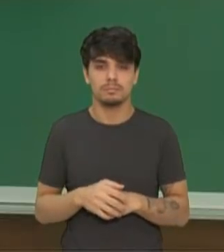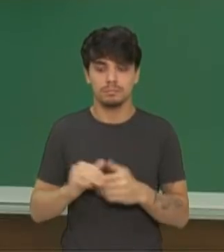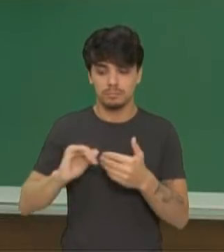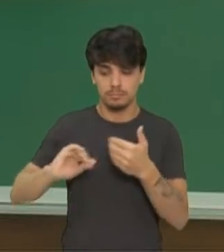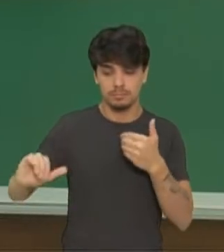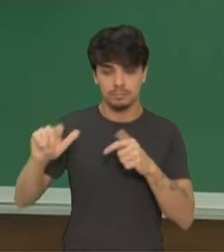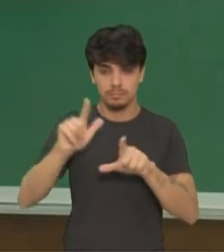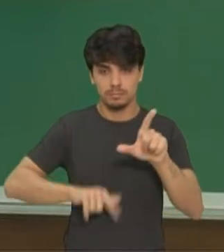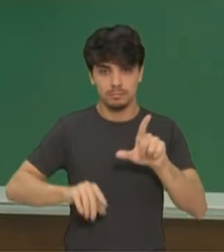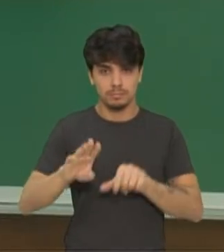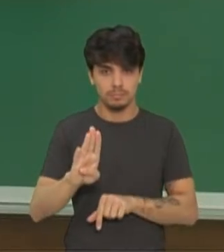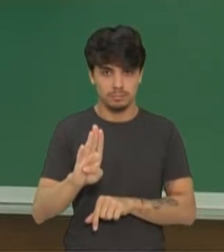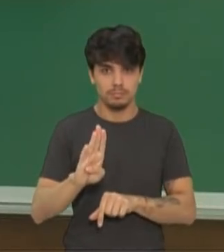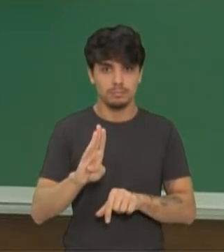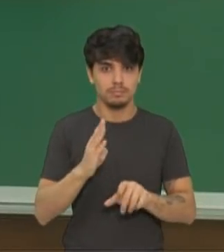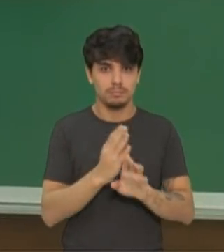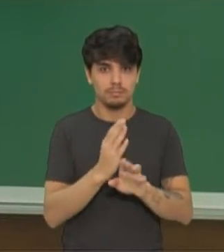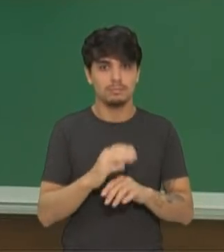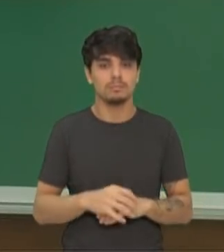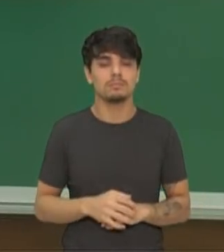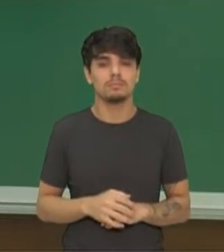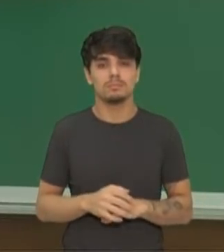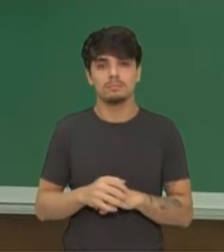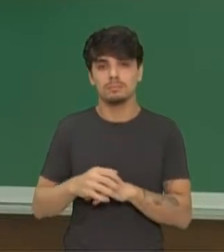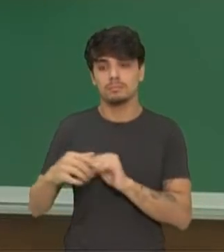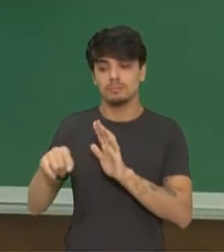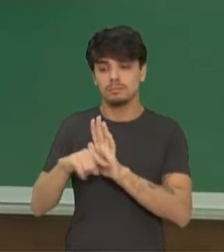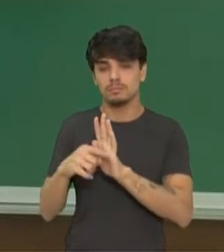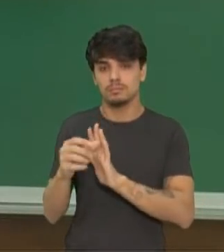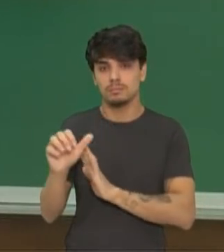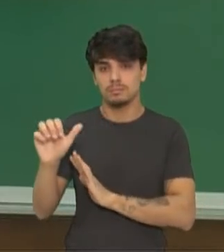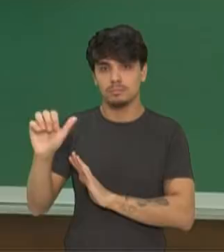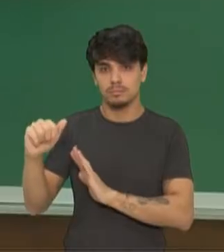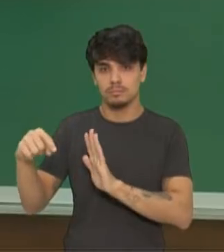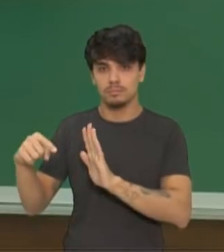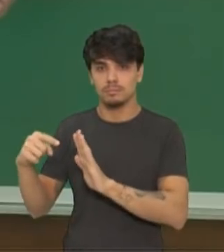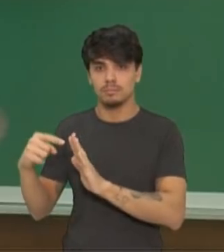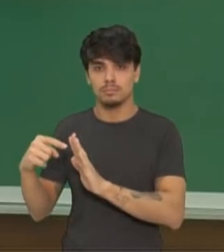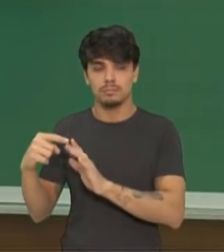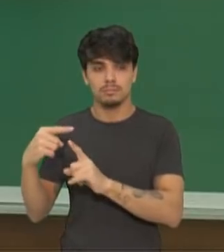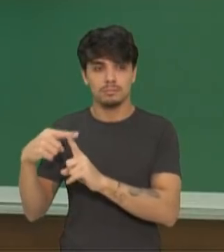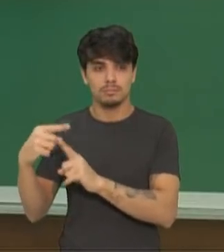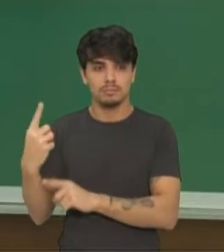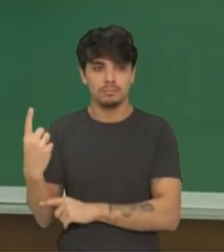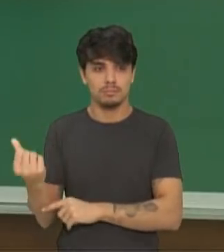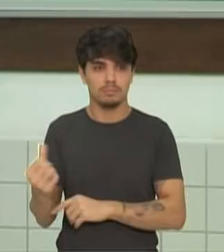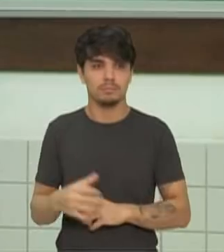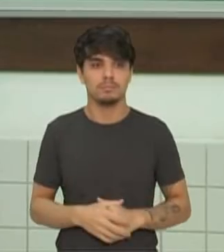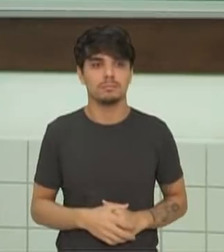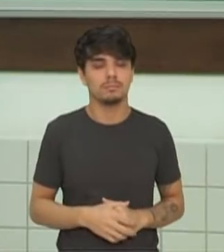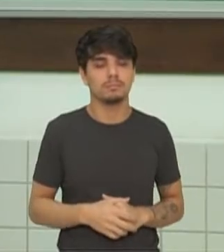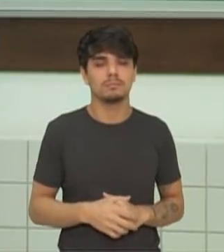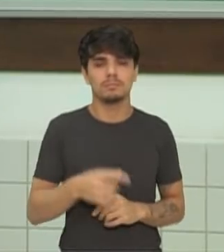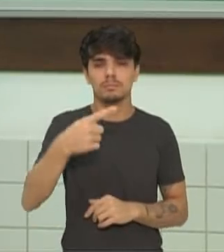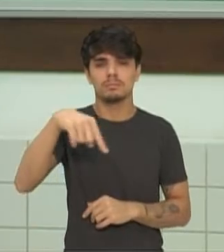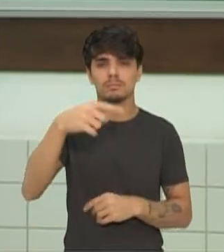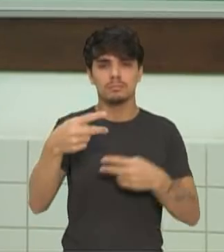a incógnita B, seria menos A mais 16. Vocês notaram